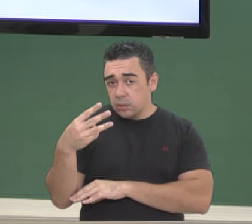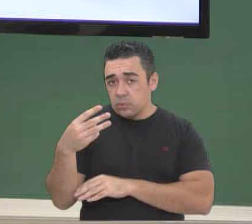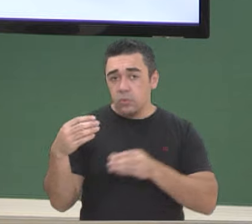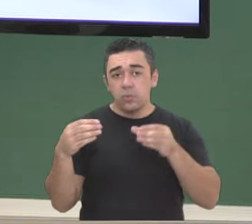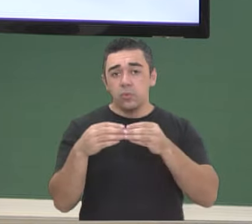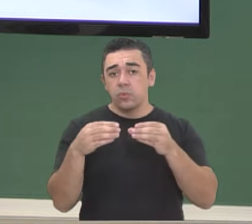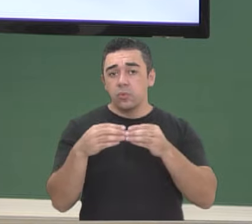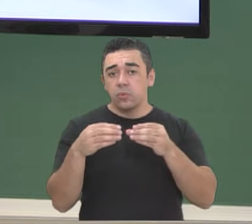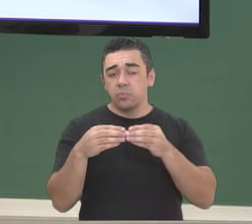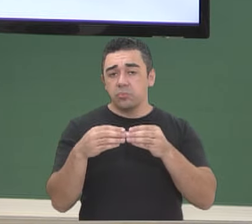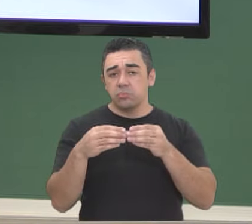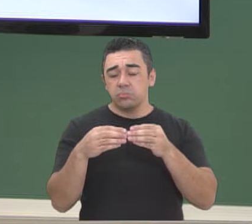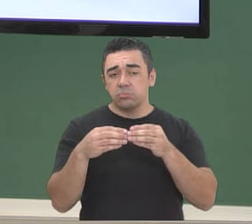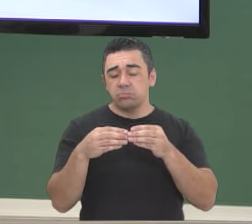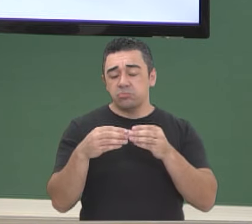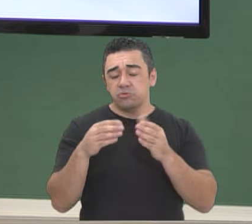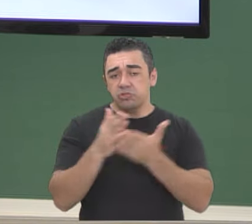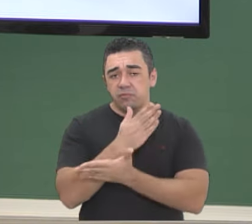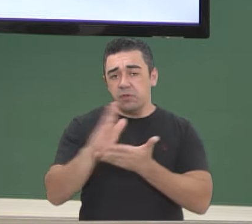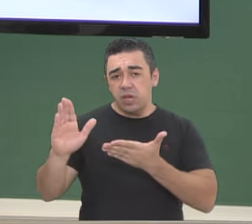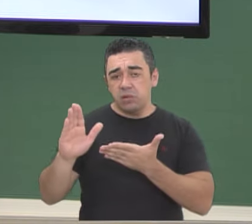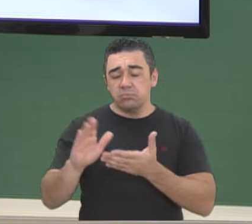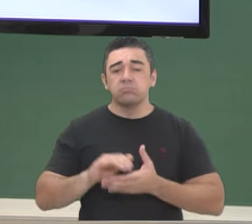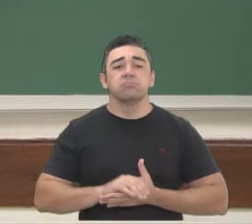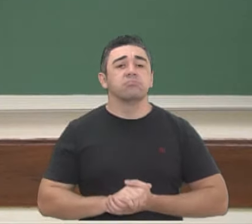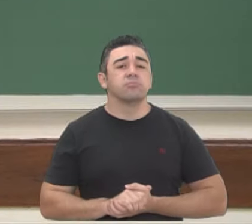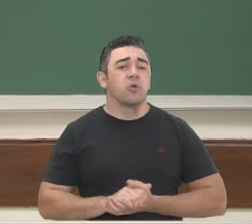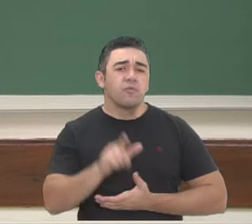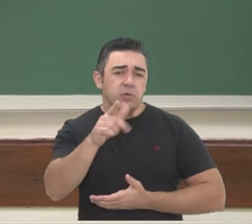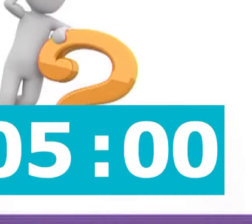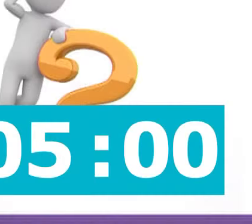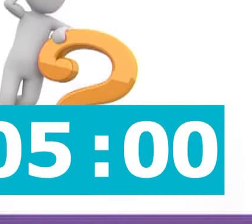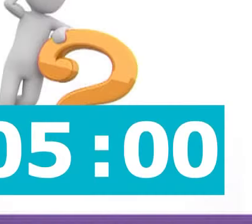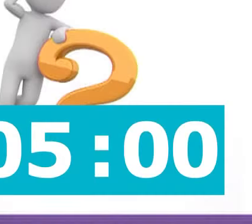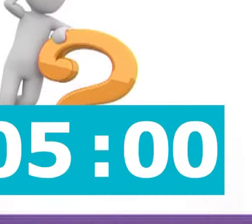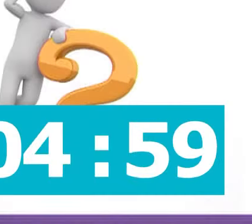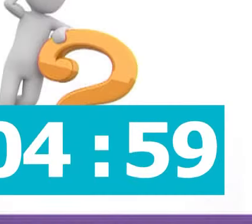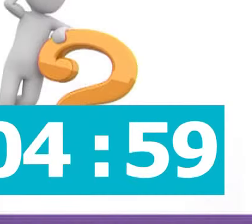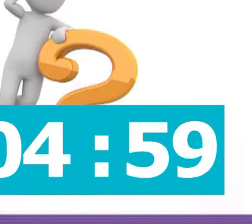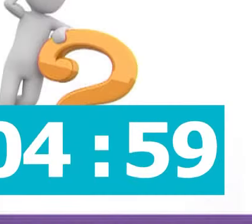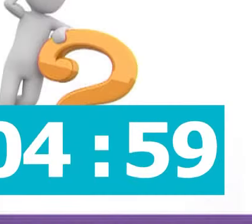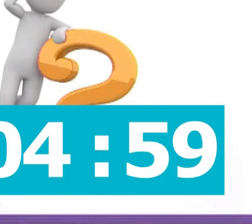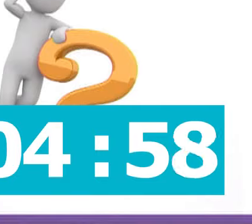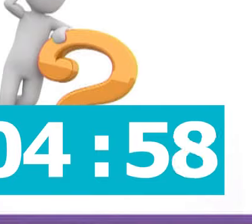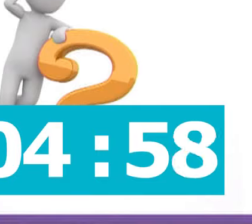ou de forma isolada que que você acha